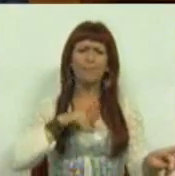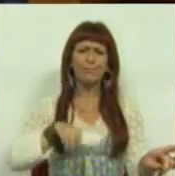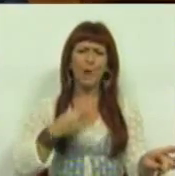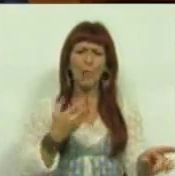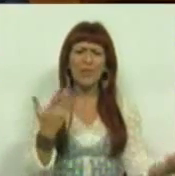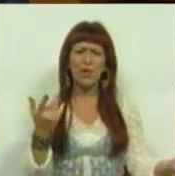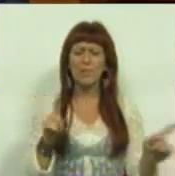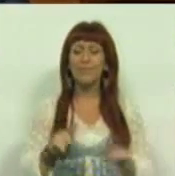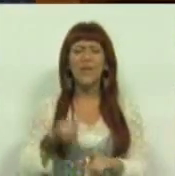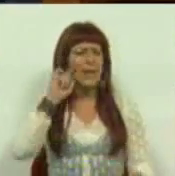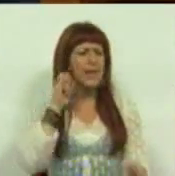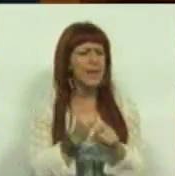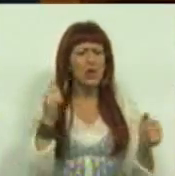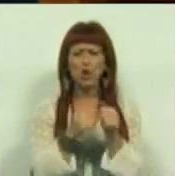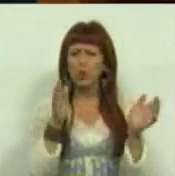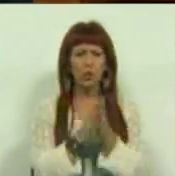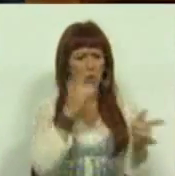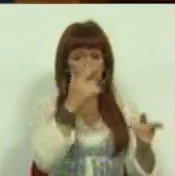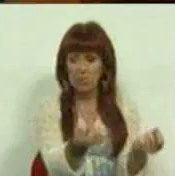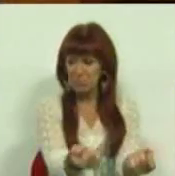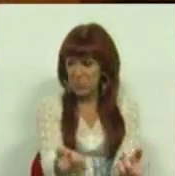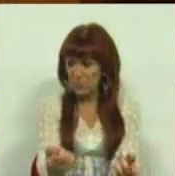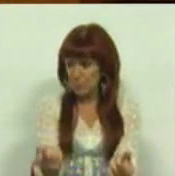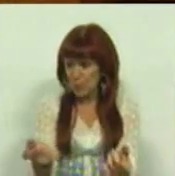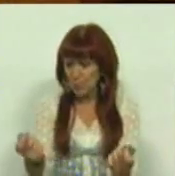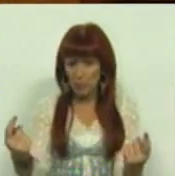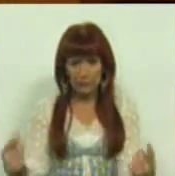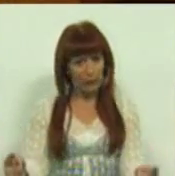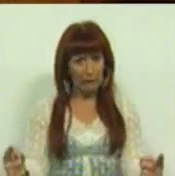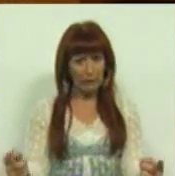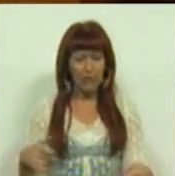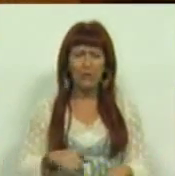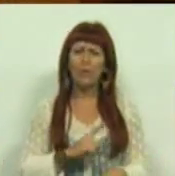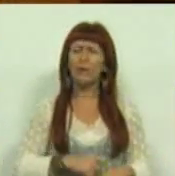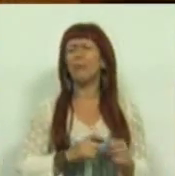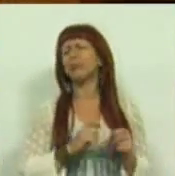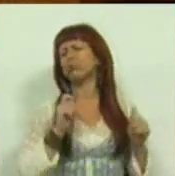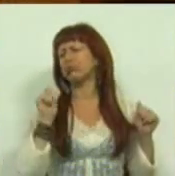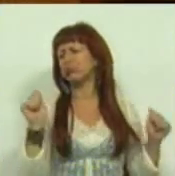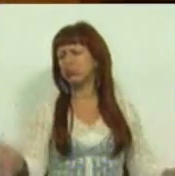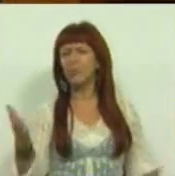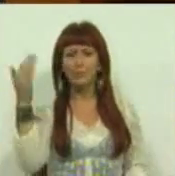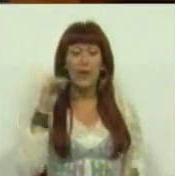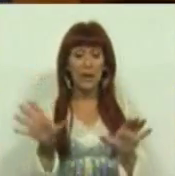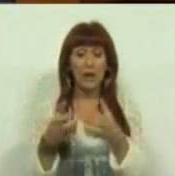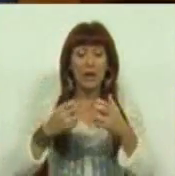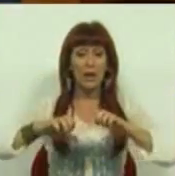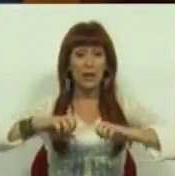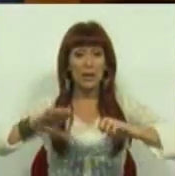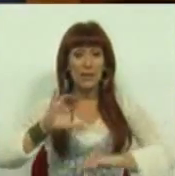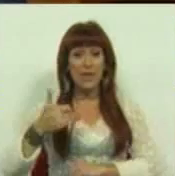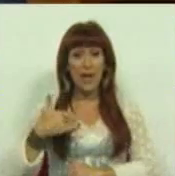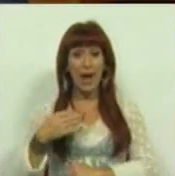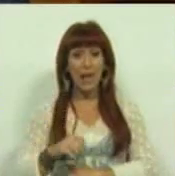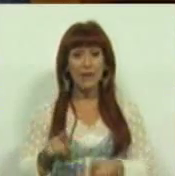preocupações e exige tudo a quem pouco tem. Longe vão os tempos em que a bancada do